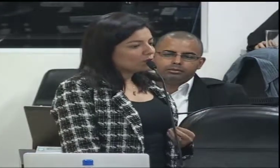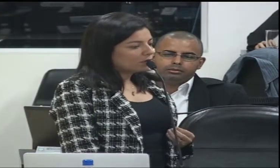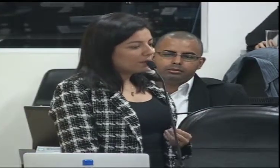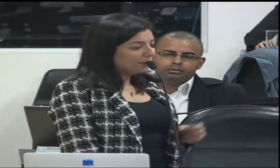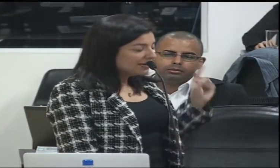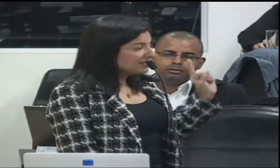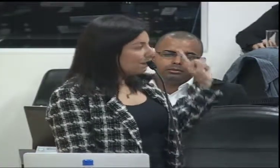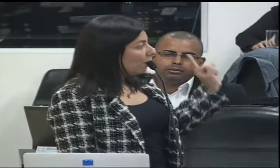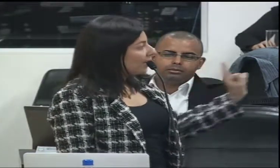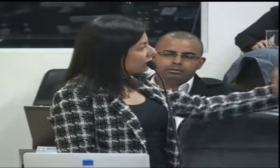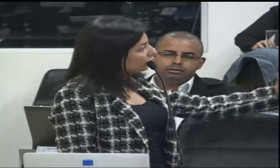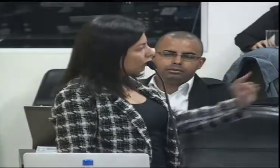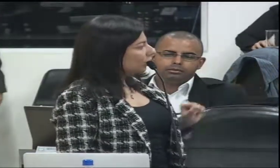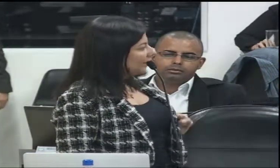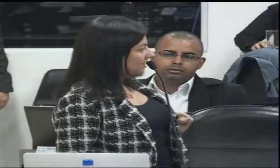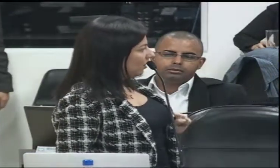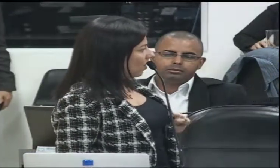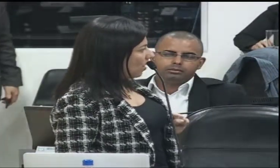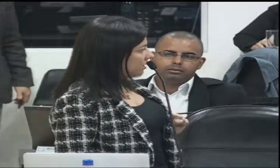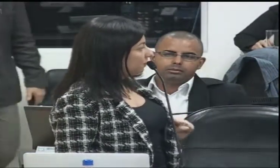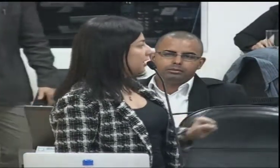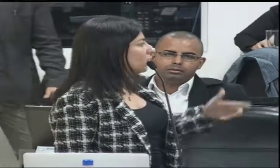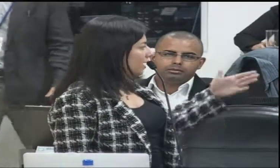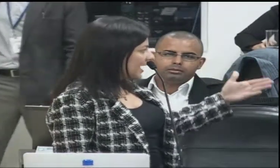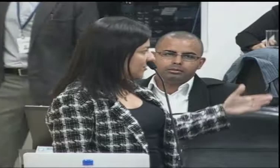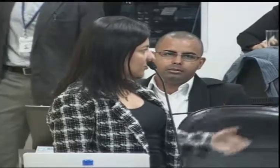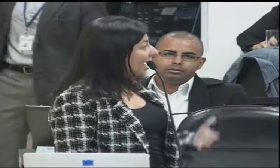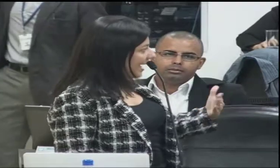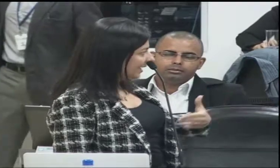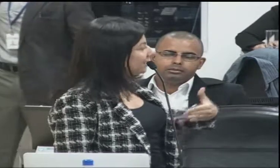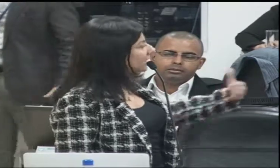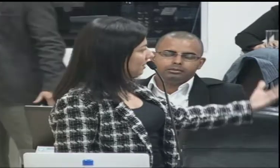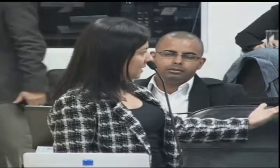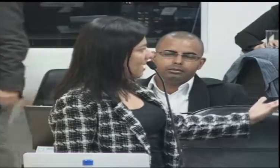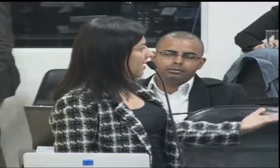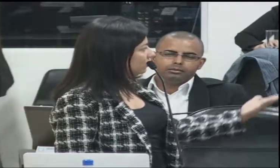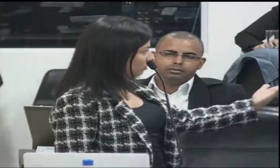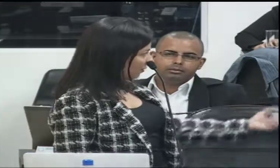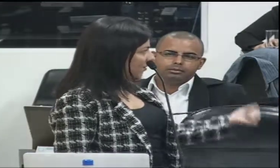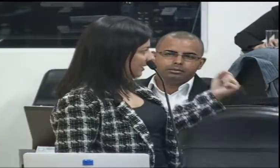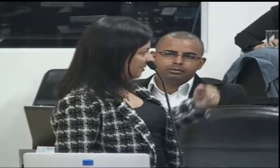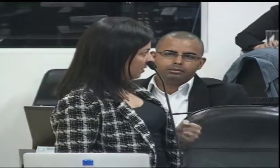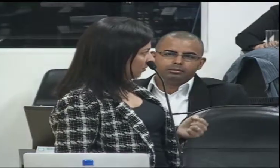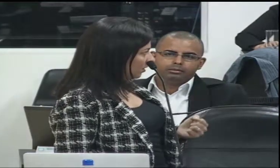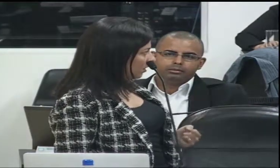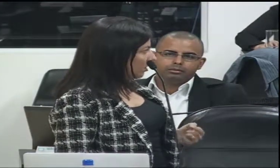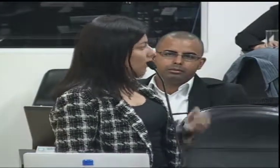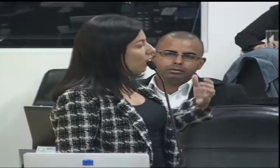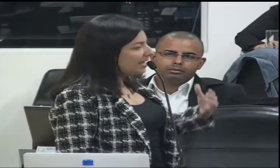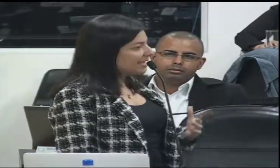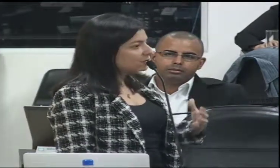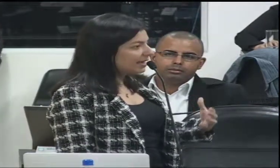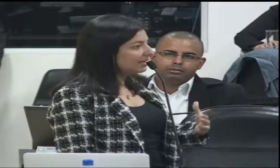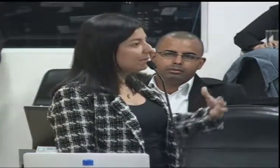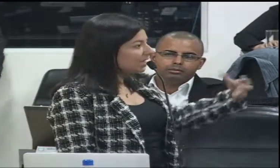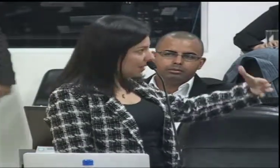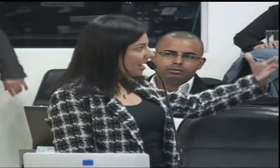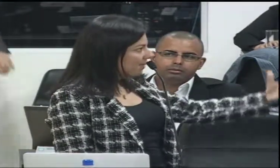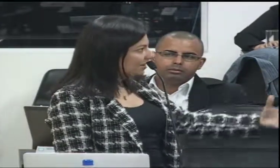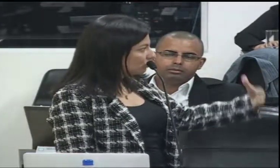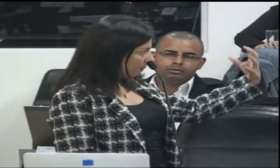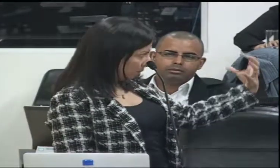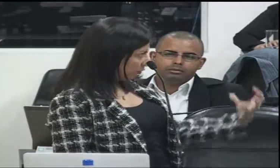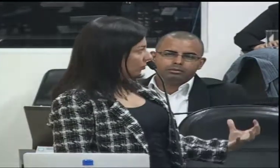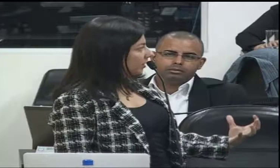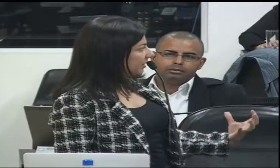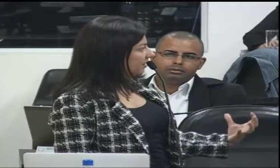entendo, principalmente do Dr. Marcelo Rossi, porque conheço, ainda que minimamente, sua formação, conheço, ainda que